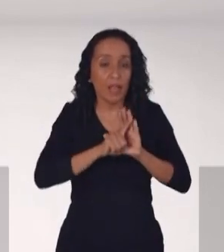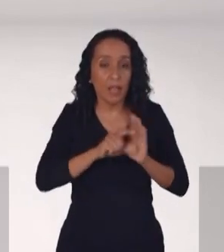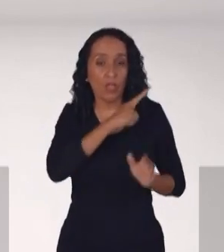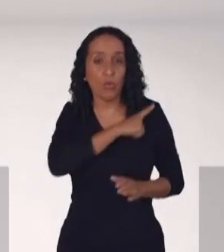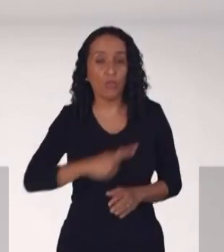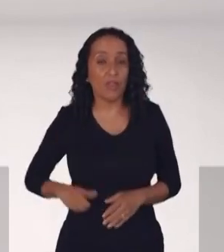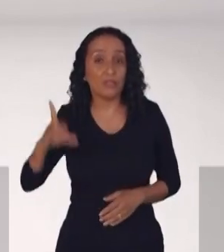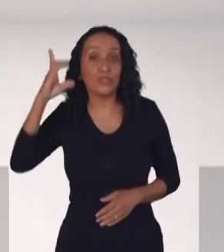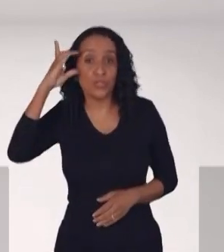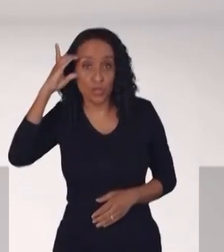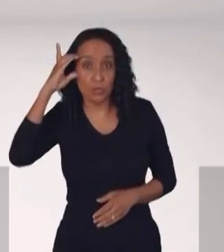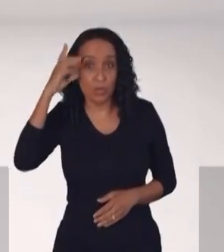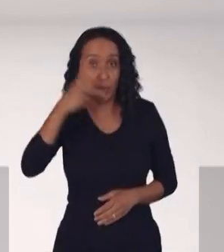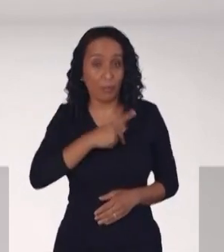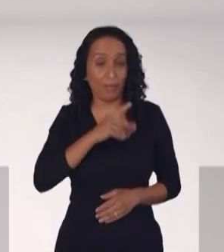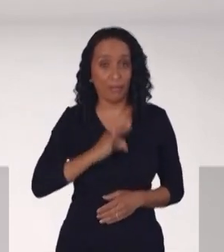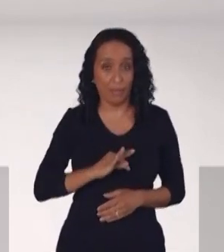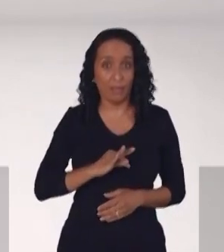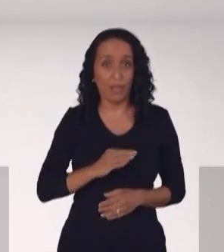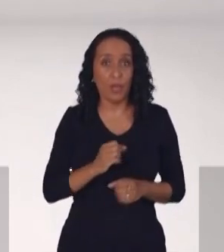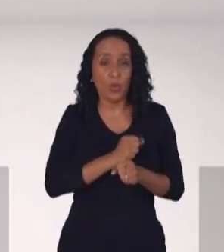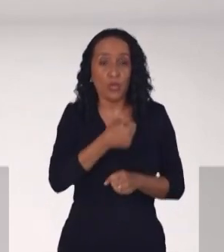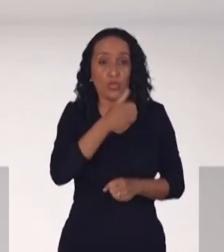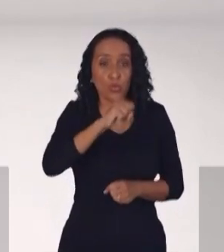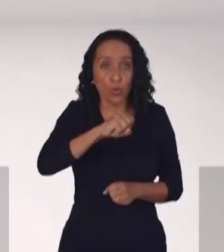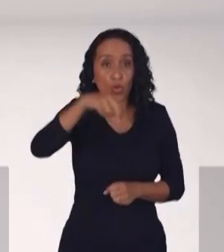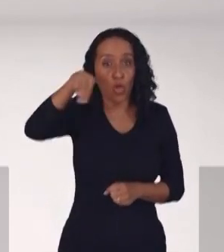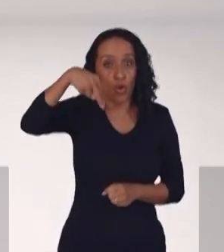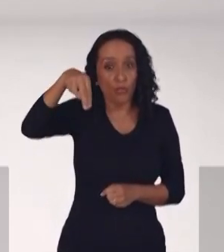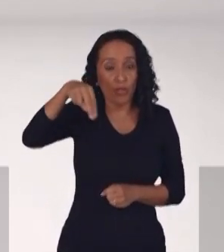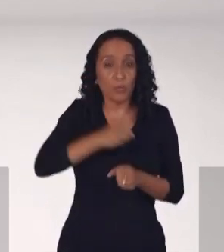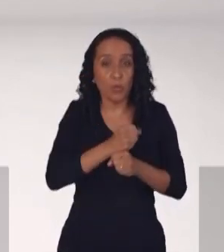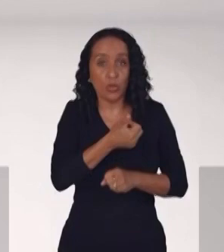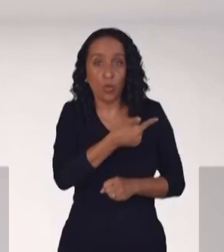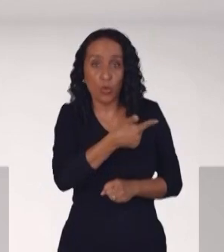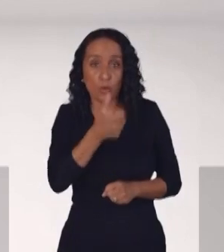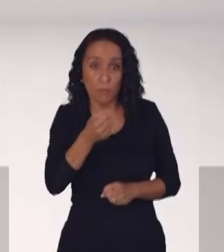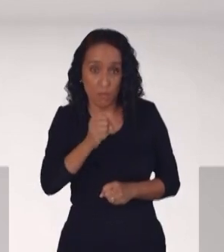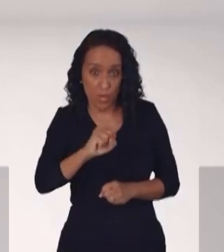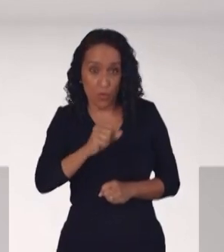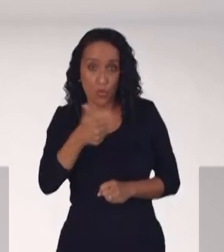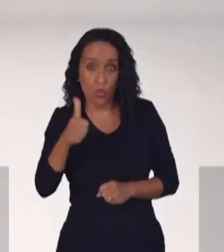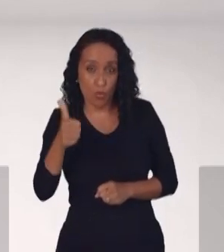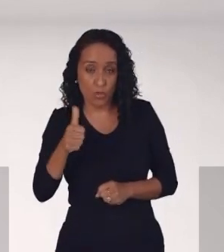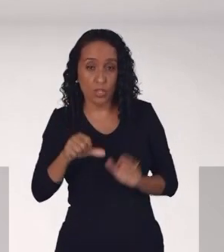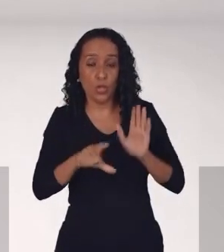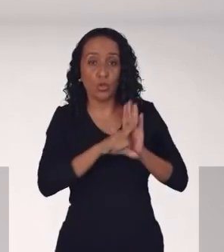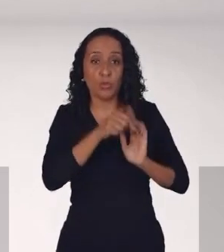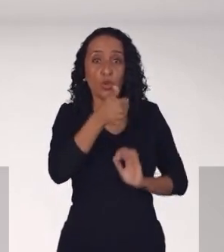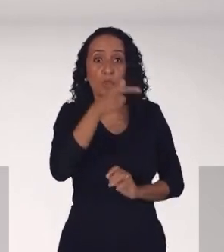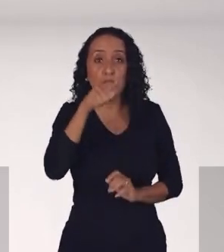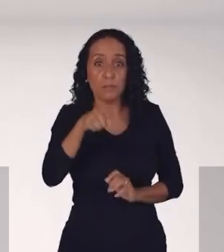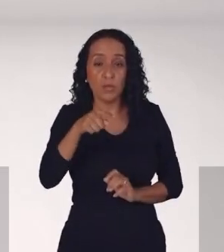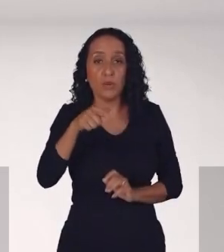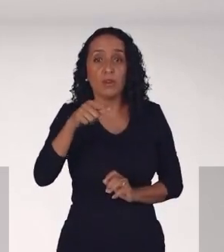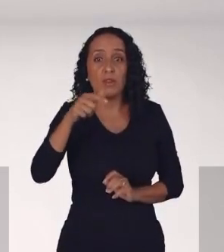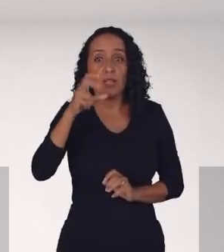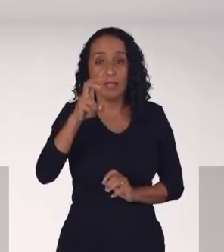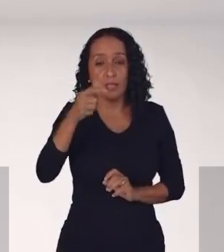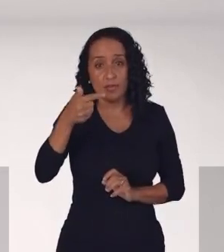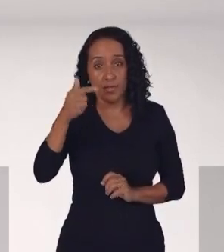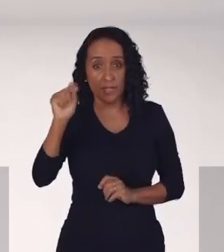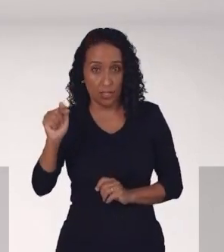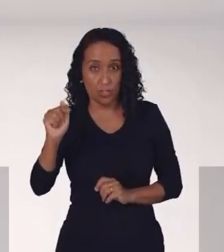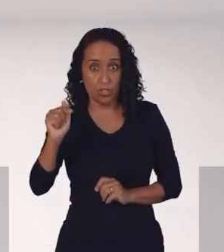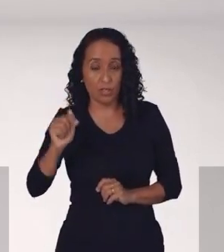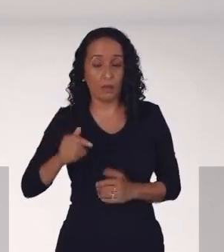está na lei que foi criada no governo Dilma Rousseff, do PT, em 18 de novembro de 2011. O número da lei é